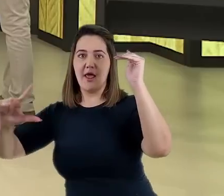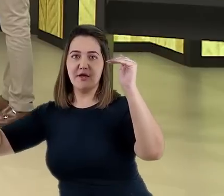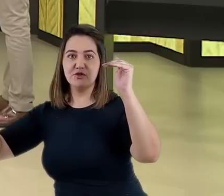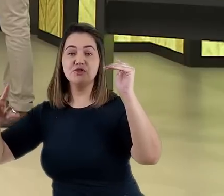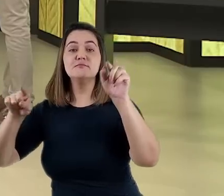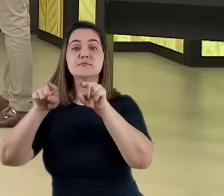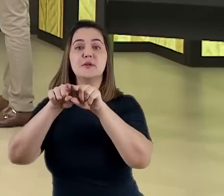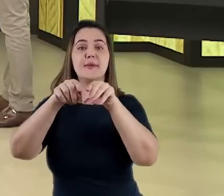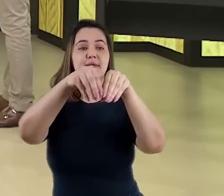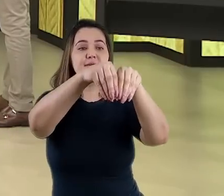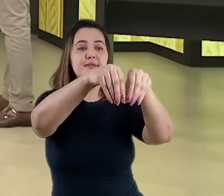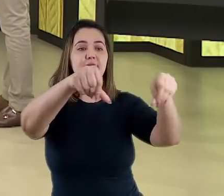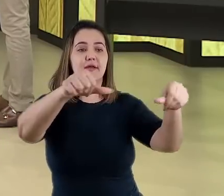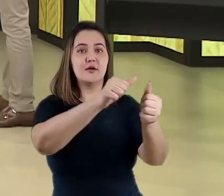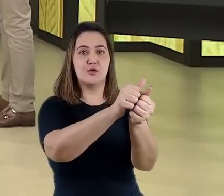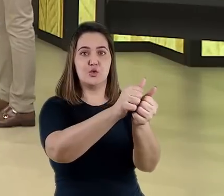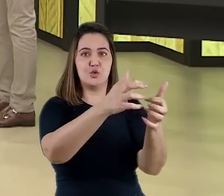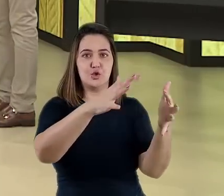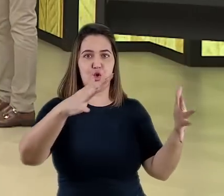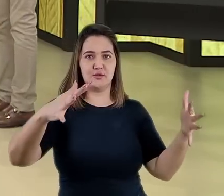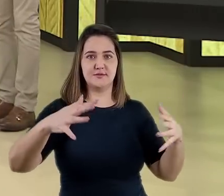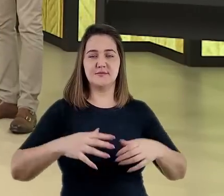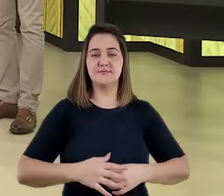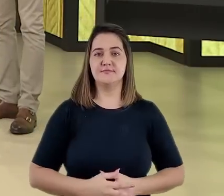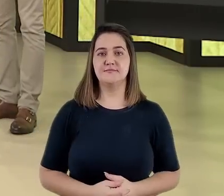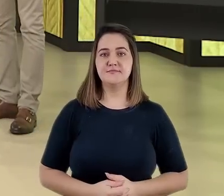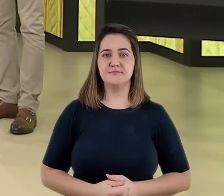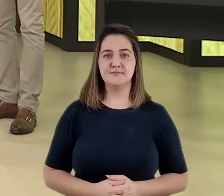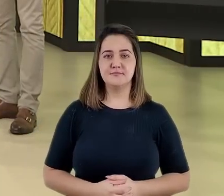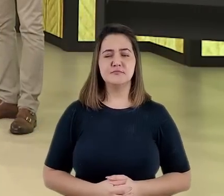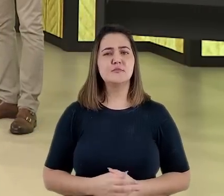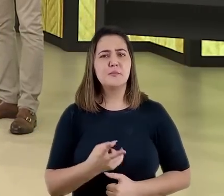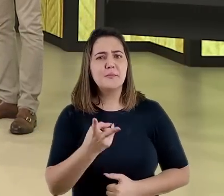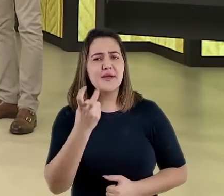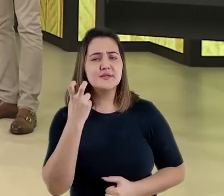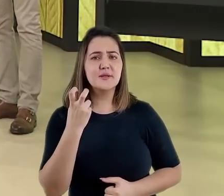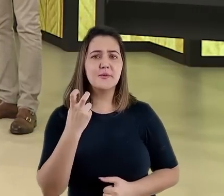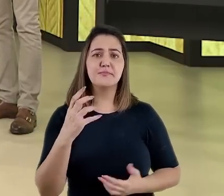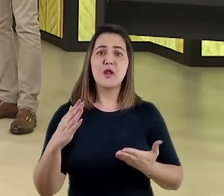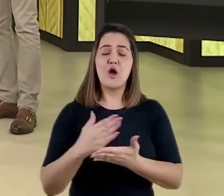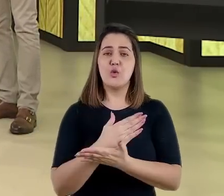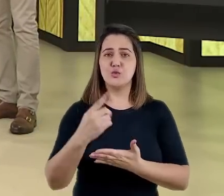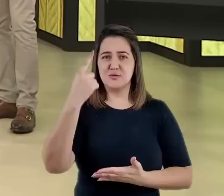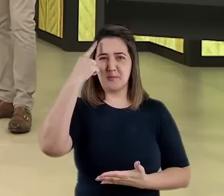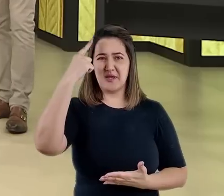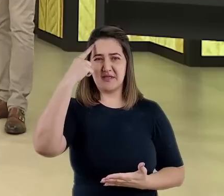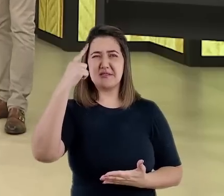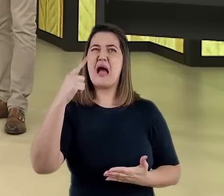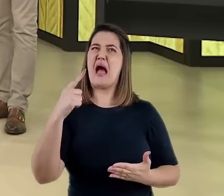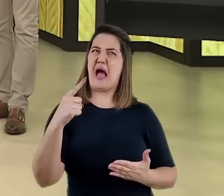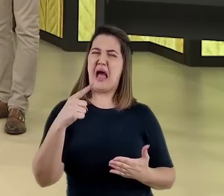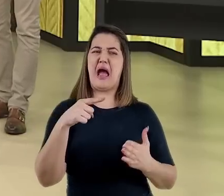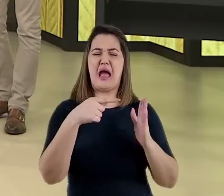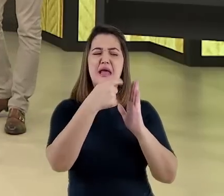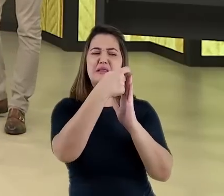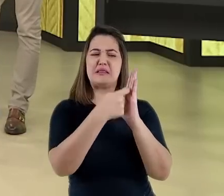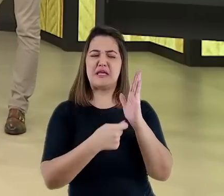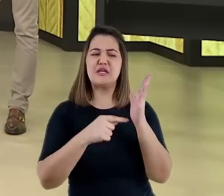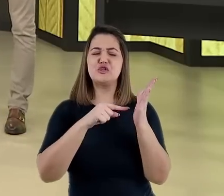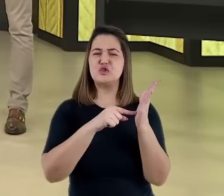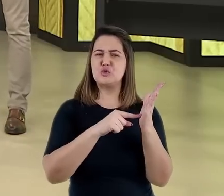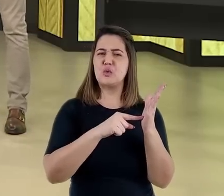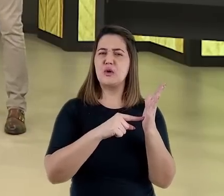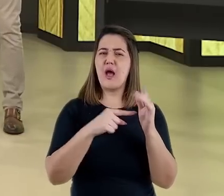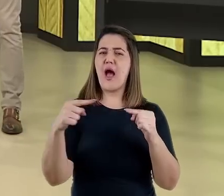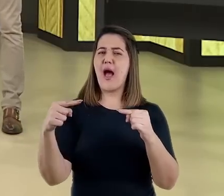do leste e da terra gloriosa. Daniel capítulo 8, versículo 9. Ora, aqueles que pensam que aqui está